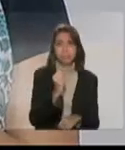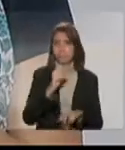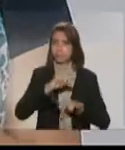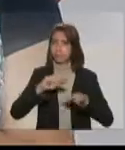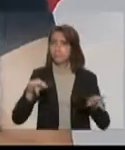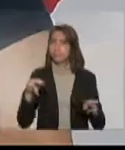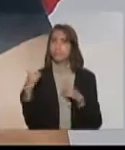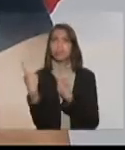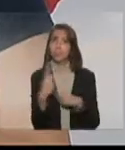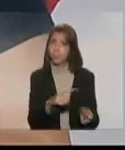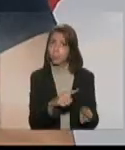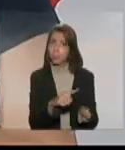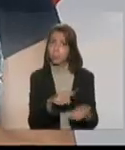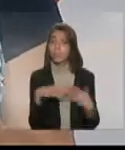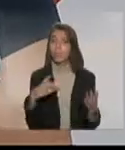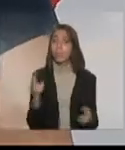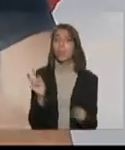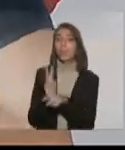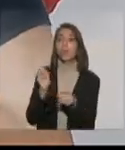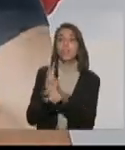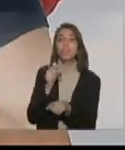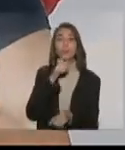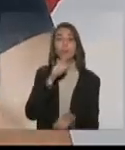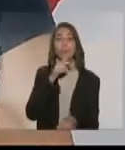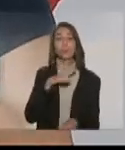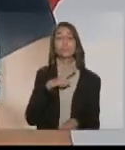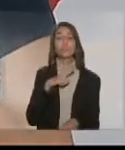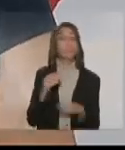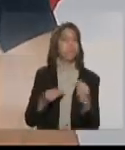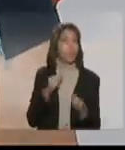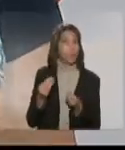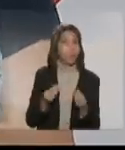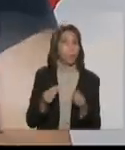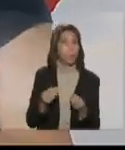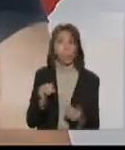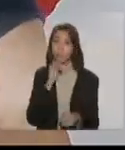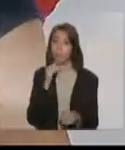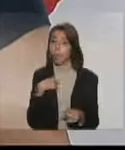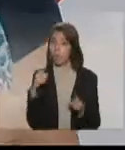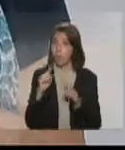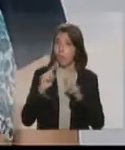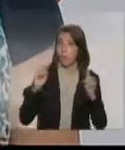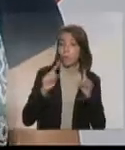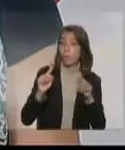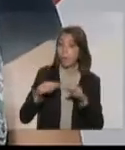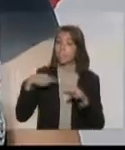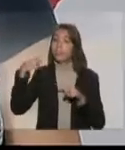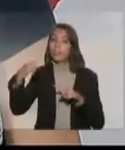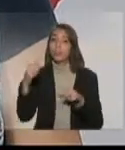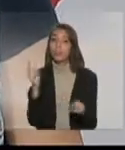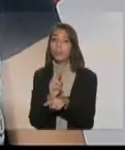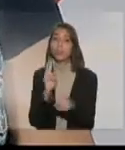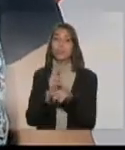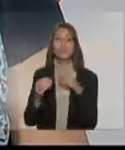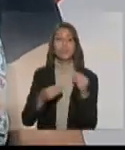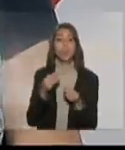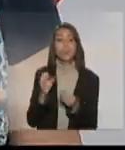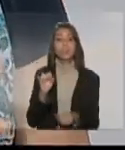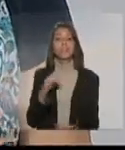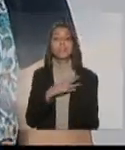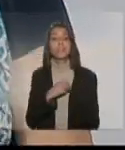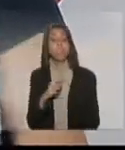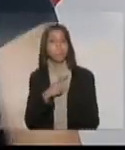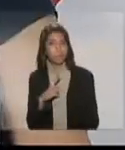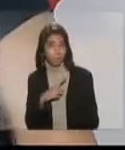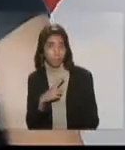fazer uma vez que enquanto esse processo está correndo então que tipo de proteção é essa mulher vai ter após principalmente se houver filhos envolvidos nem isso é